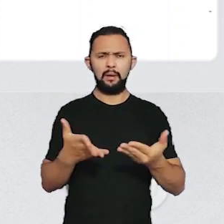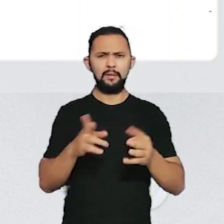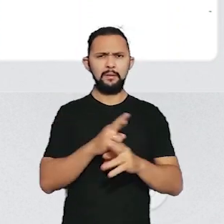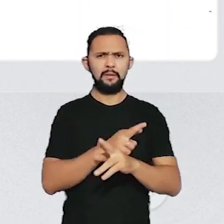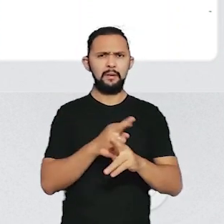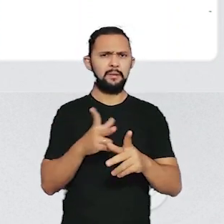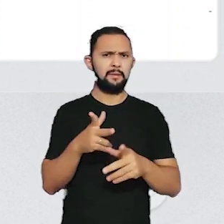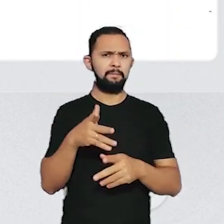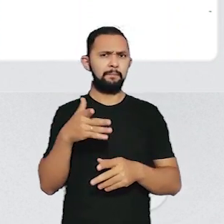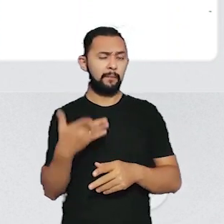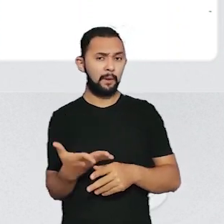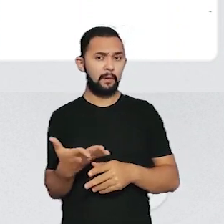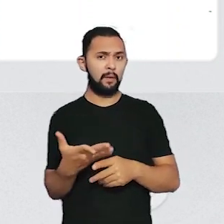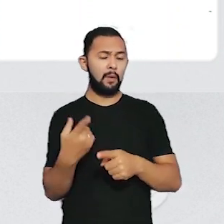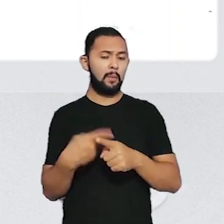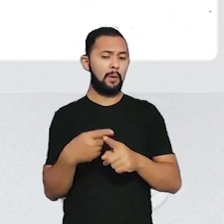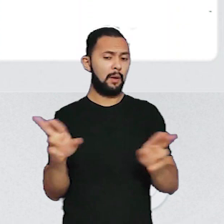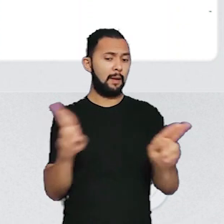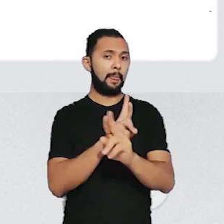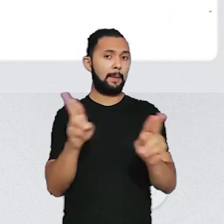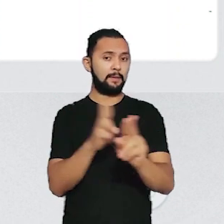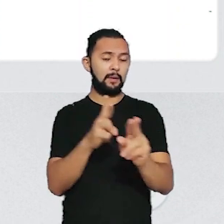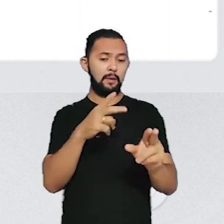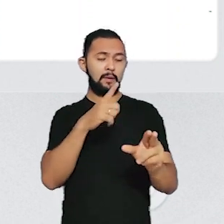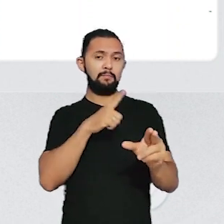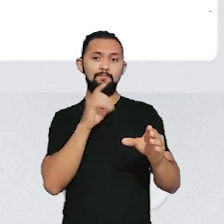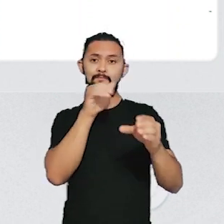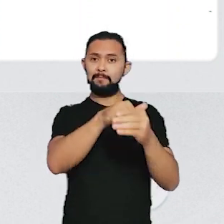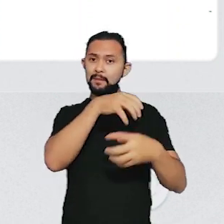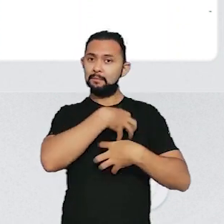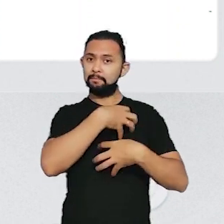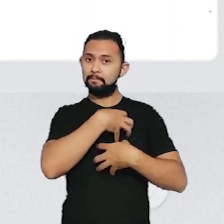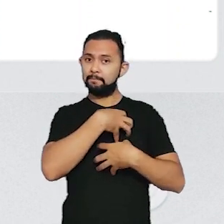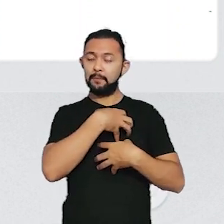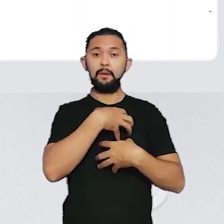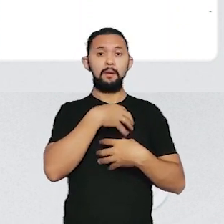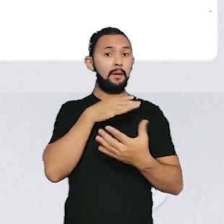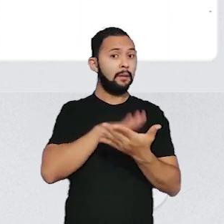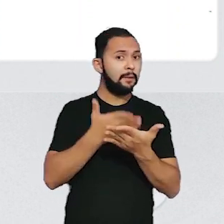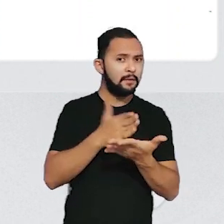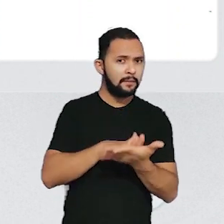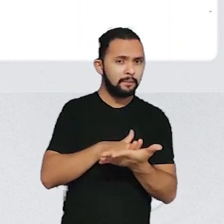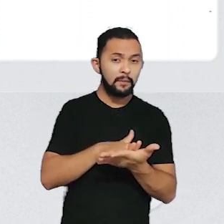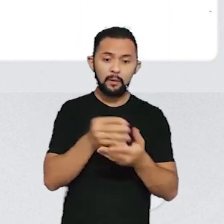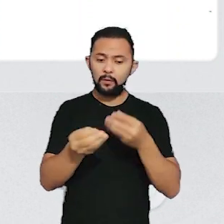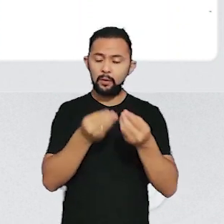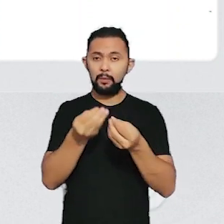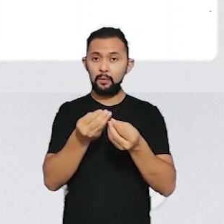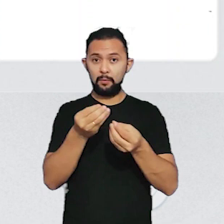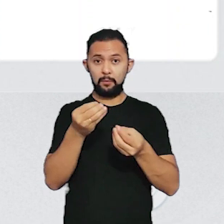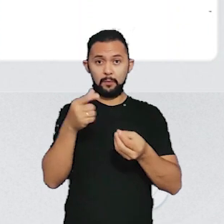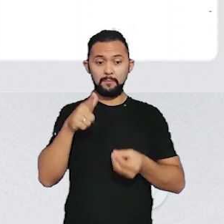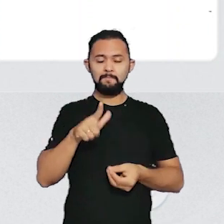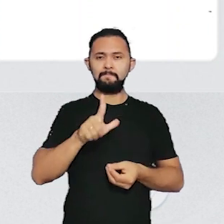falou que as orações adjetivas elas estão relacionadas ao campo semântico, ao sentido, à interpretação. Qual é a interpretação que eu consigo fazer de uma